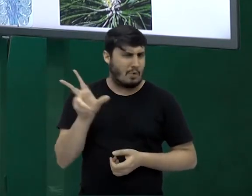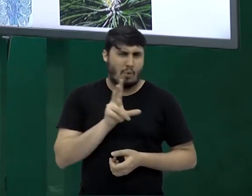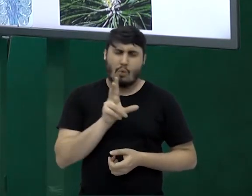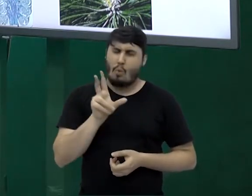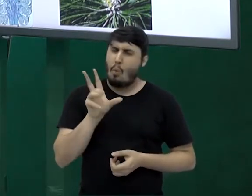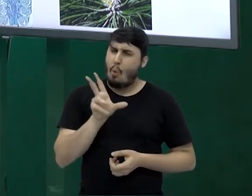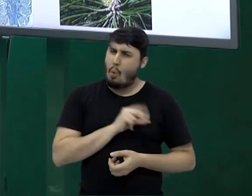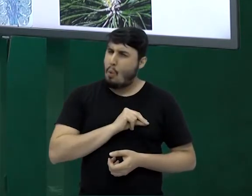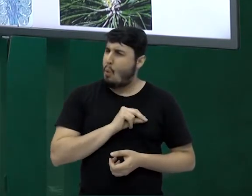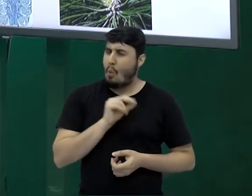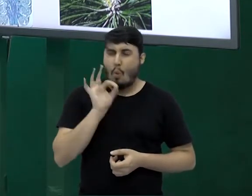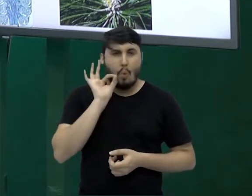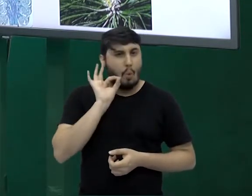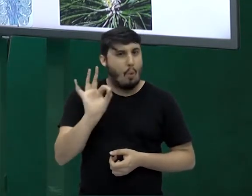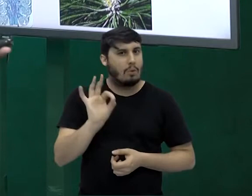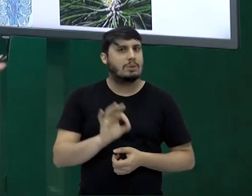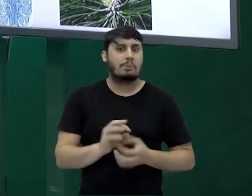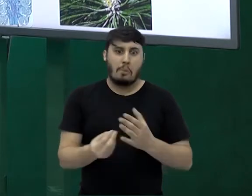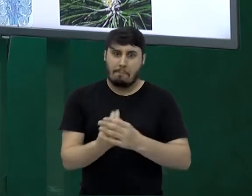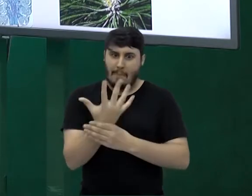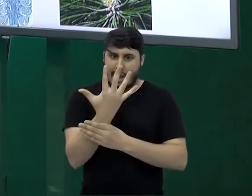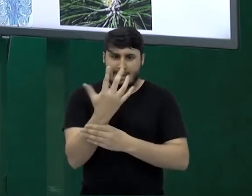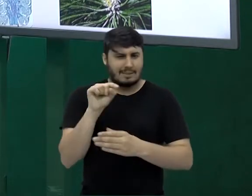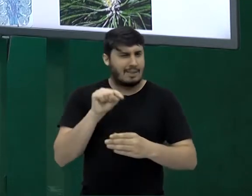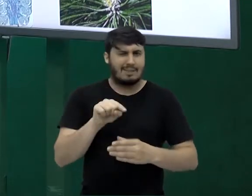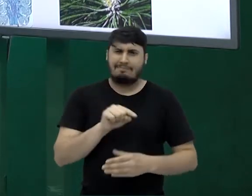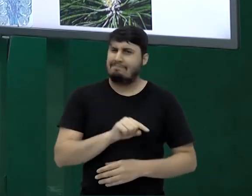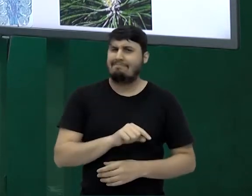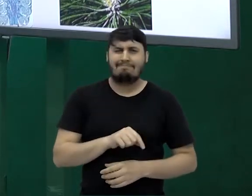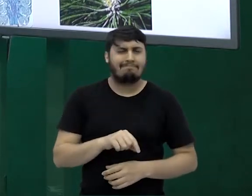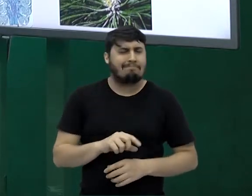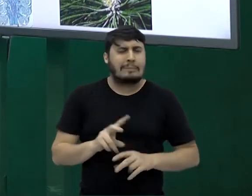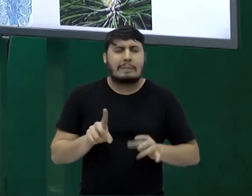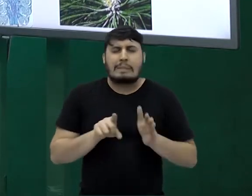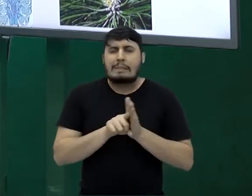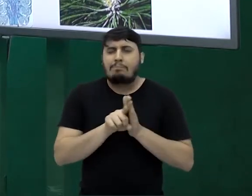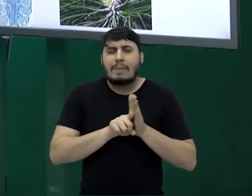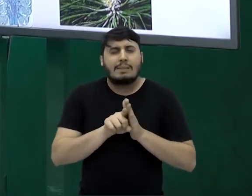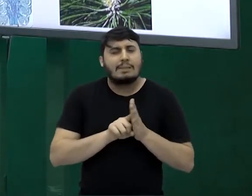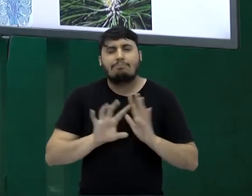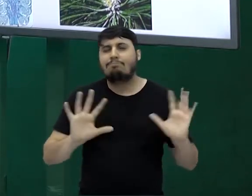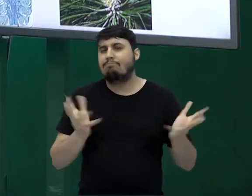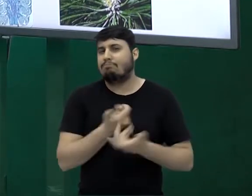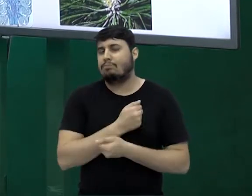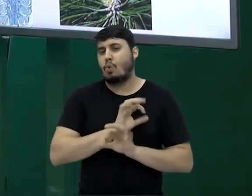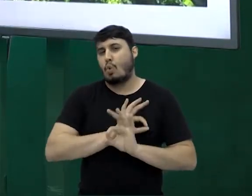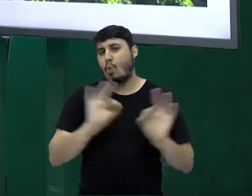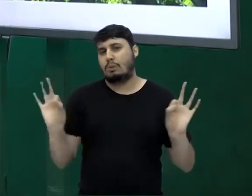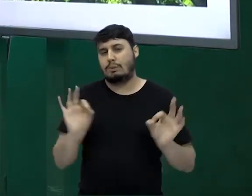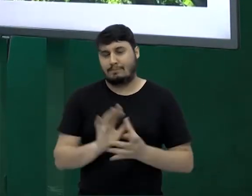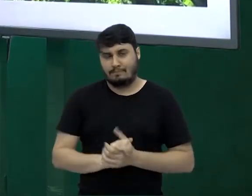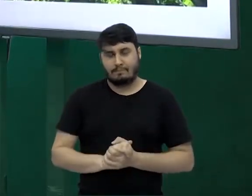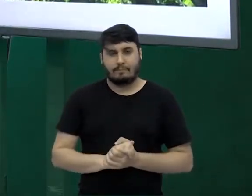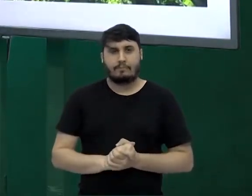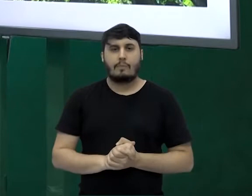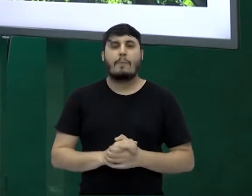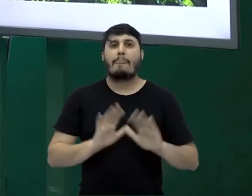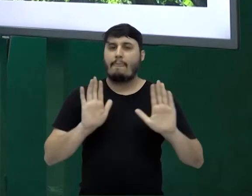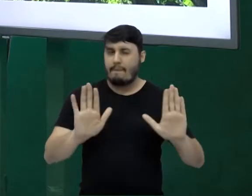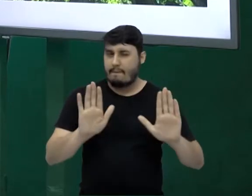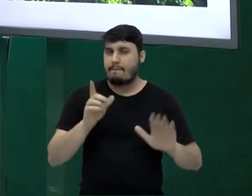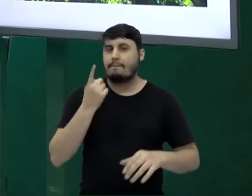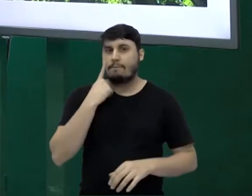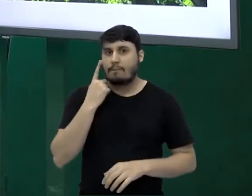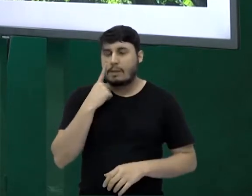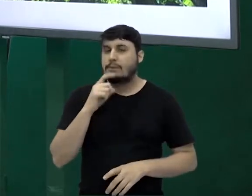é massa, pô. É muito massa. Ah, a planta é muito louco, velho. É muito massa. Vê só.